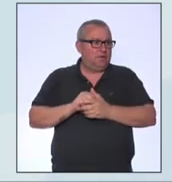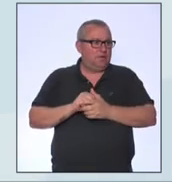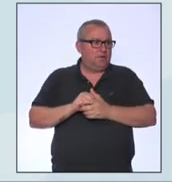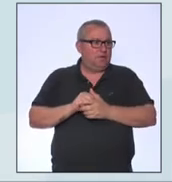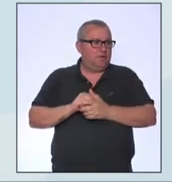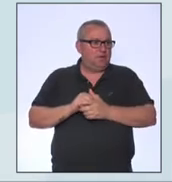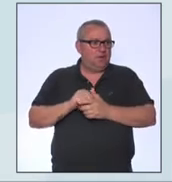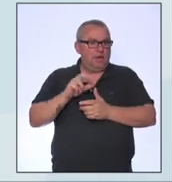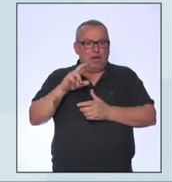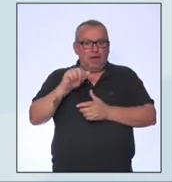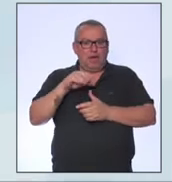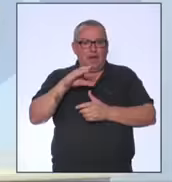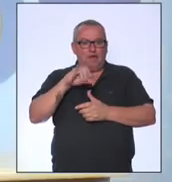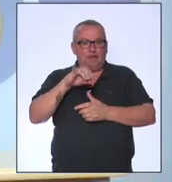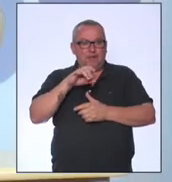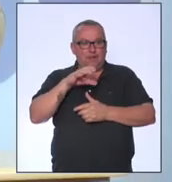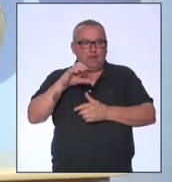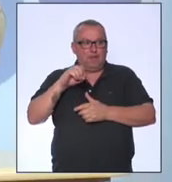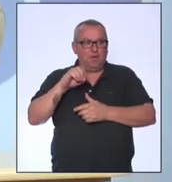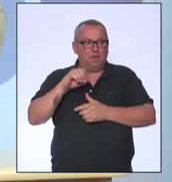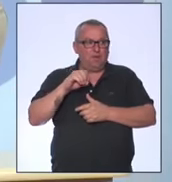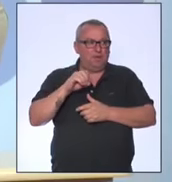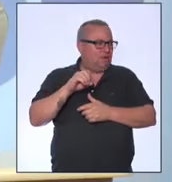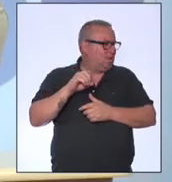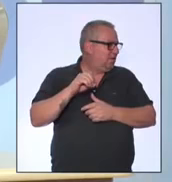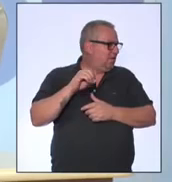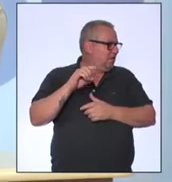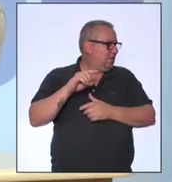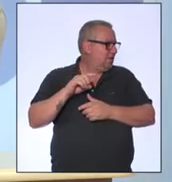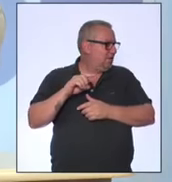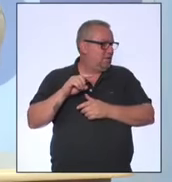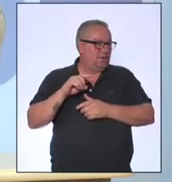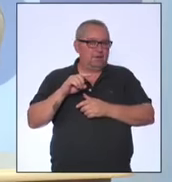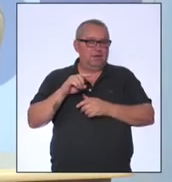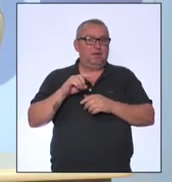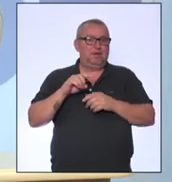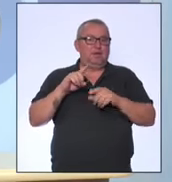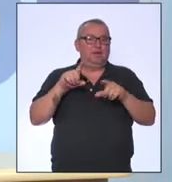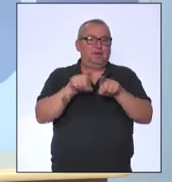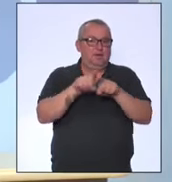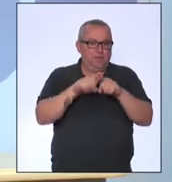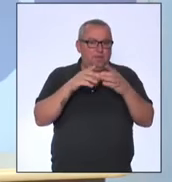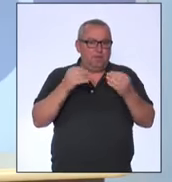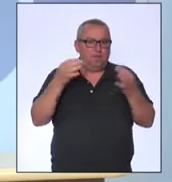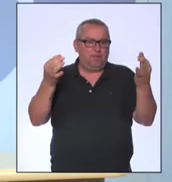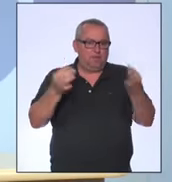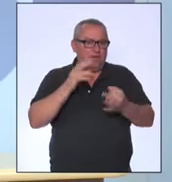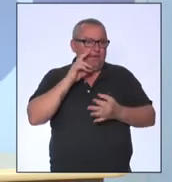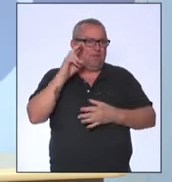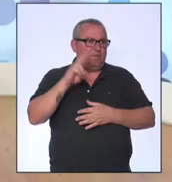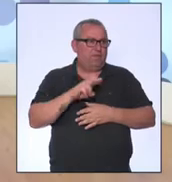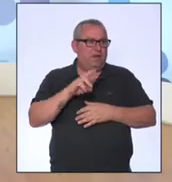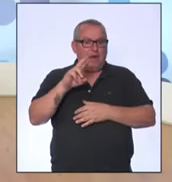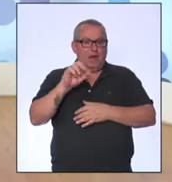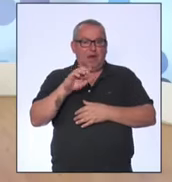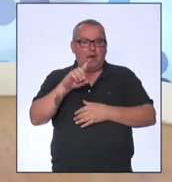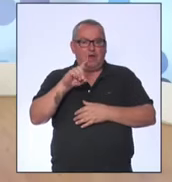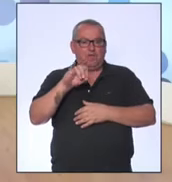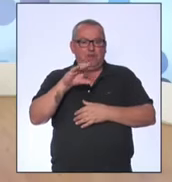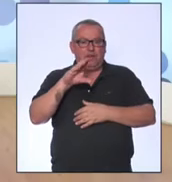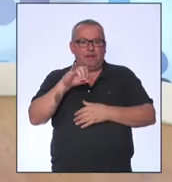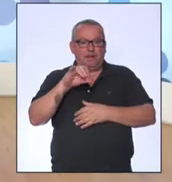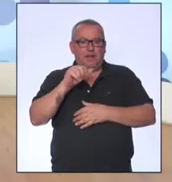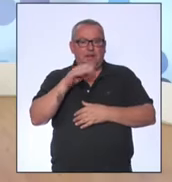A radiciação seria uma operação, como se fosse uma operação inversa da Muito bom, potenciação. perfeito. Aí o pessoal já deve